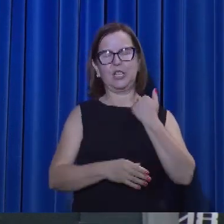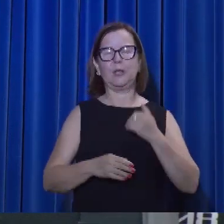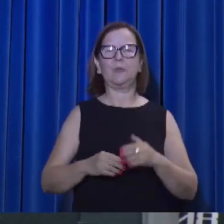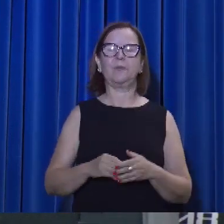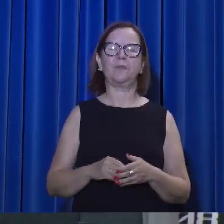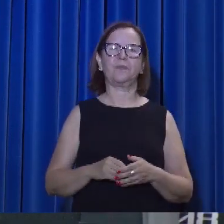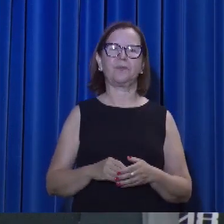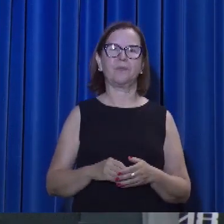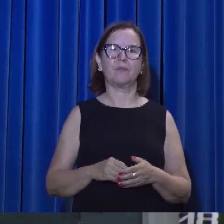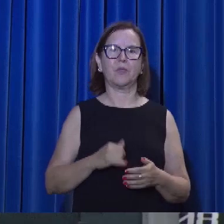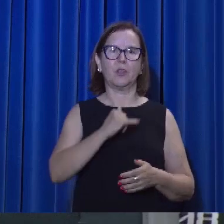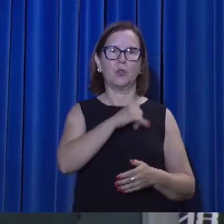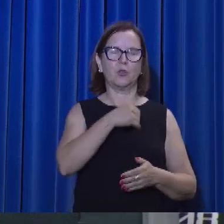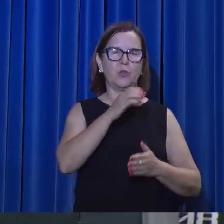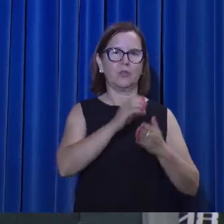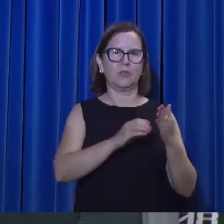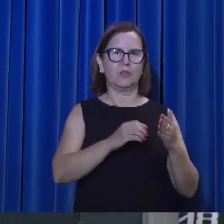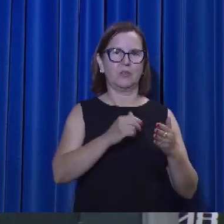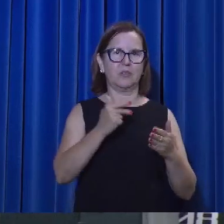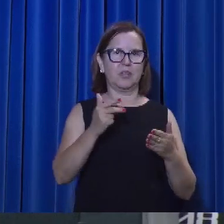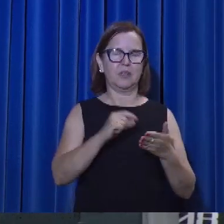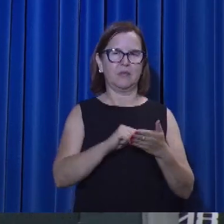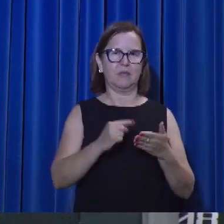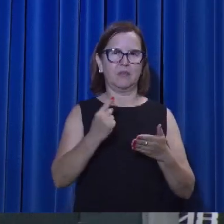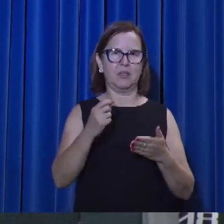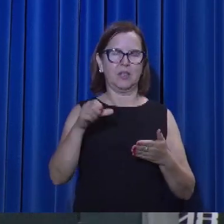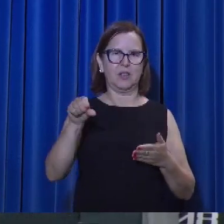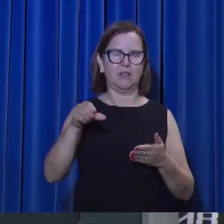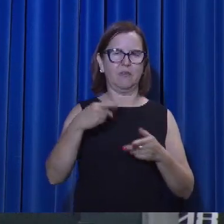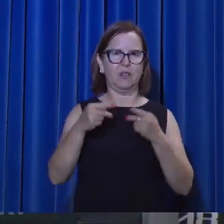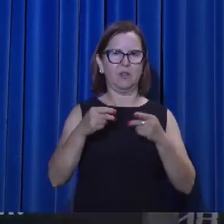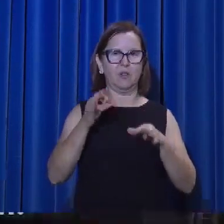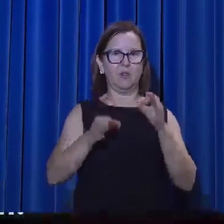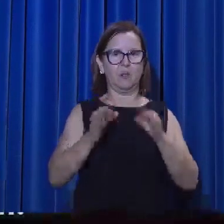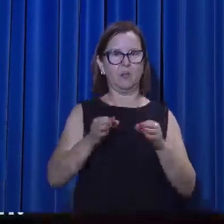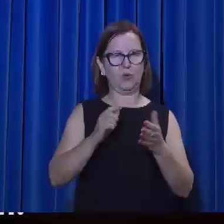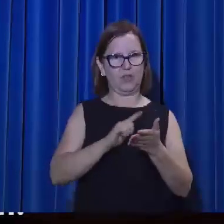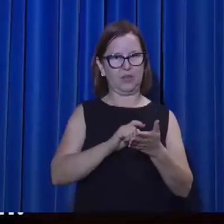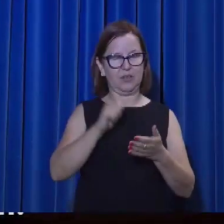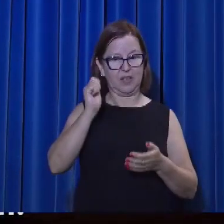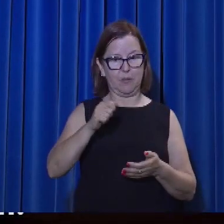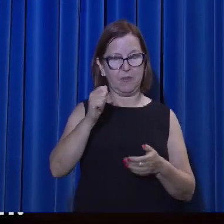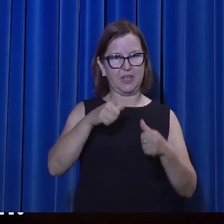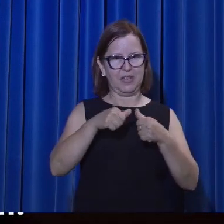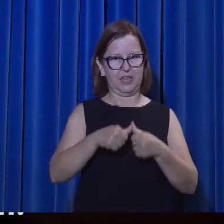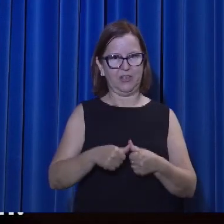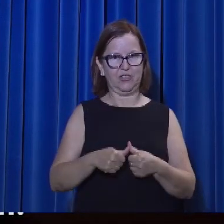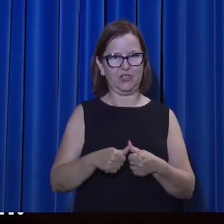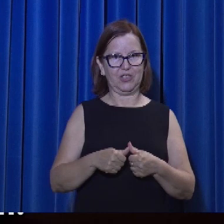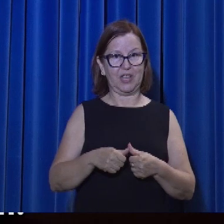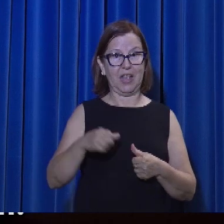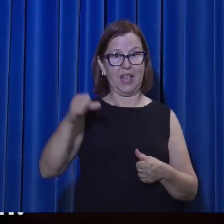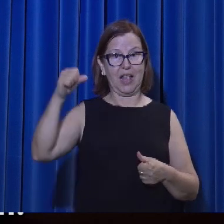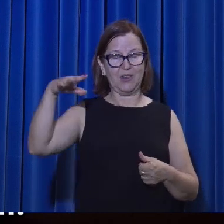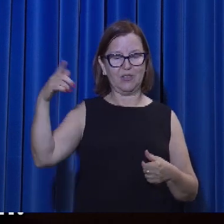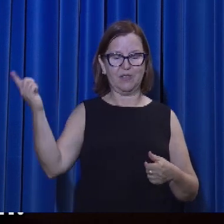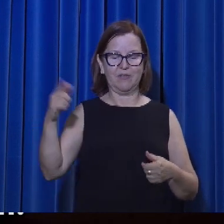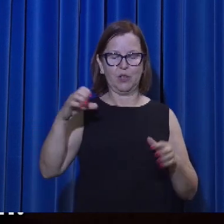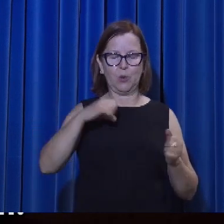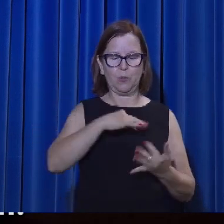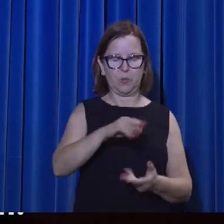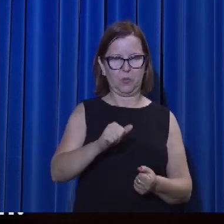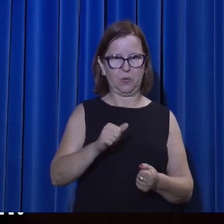João 3,19 diz assim, o julgamento é este, que a luz veio ao mundo e os homens amaram mais as trevas do que a